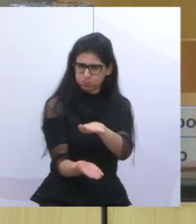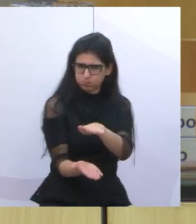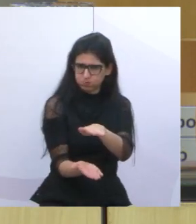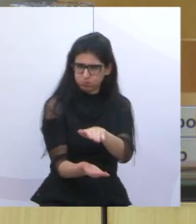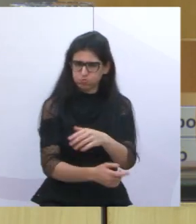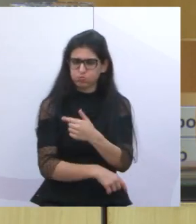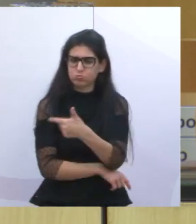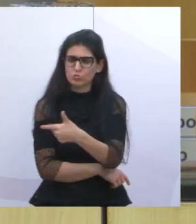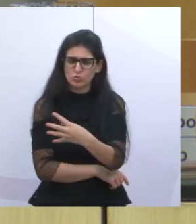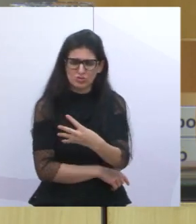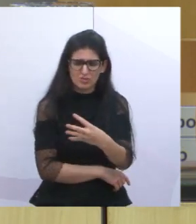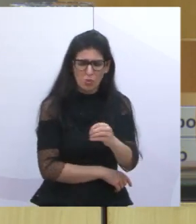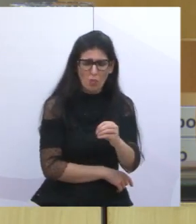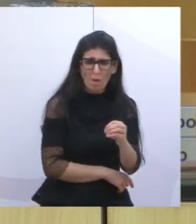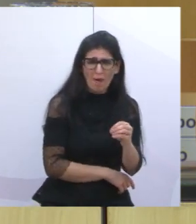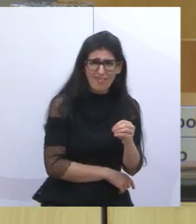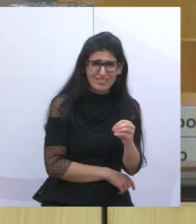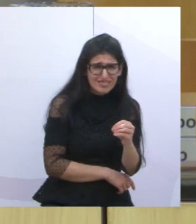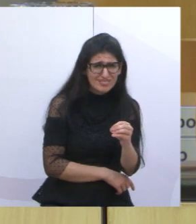240 prestações.